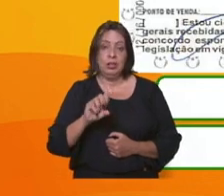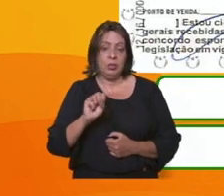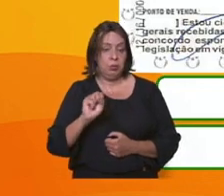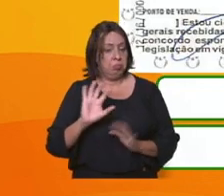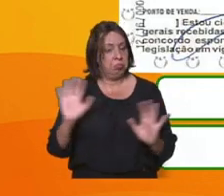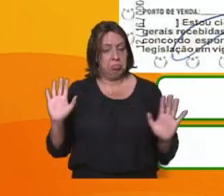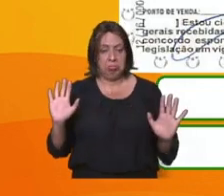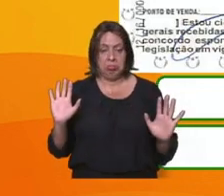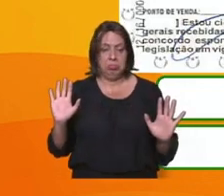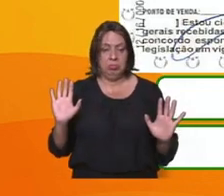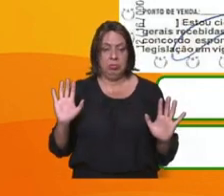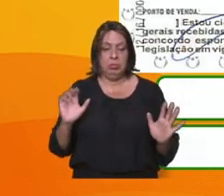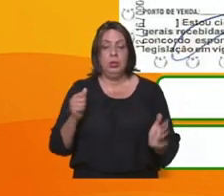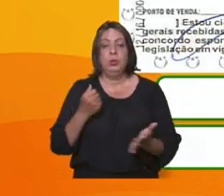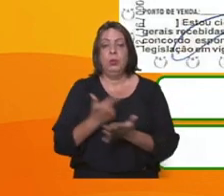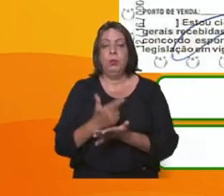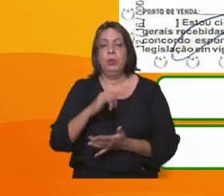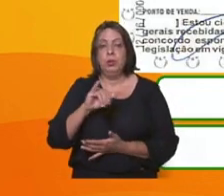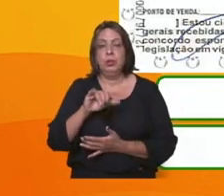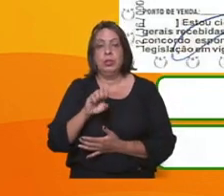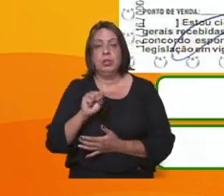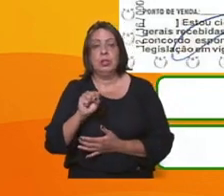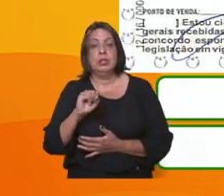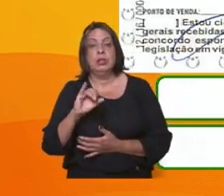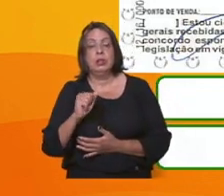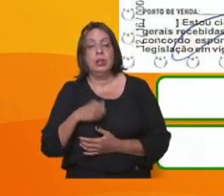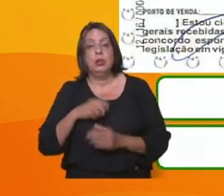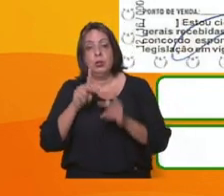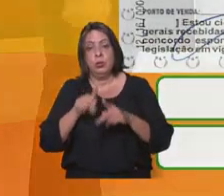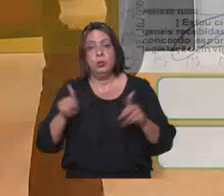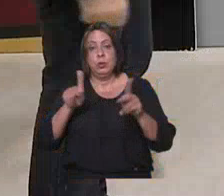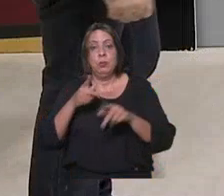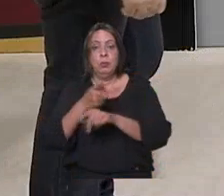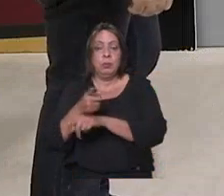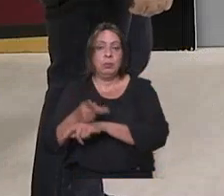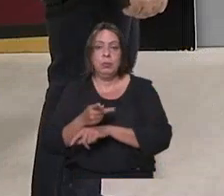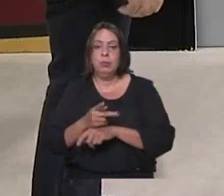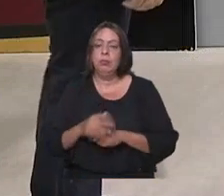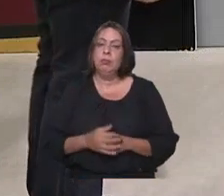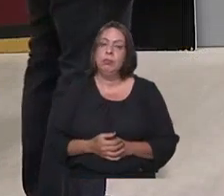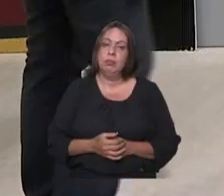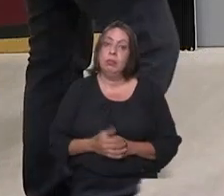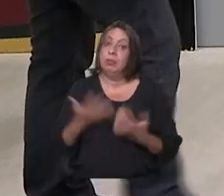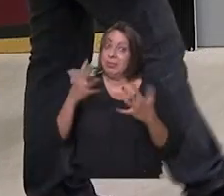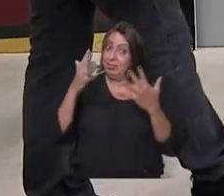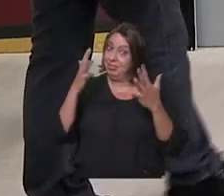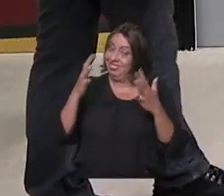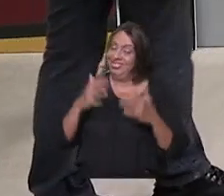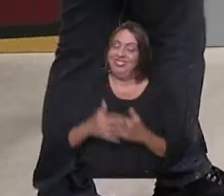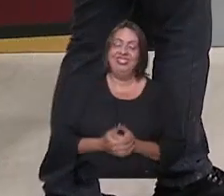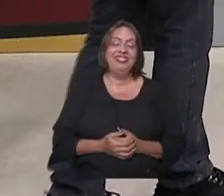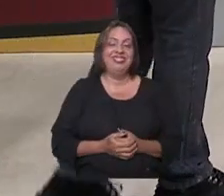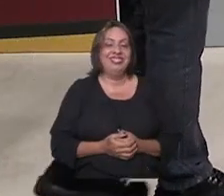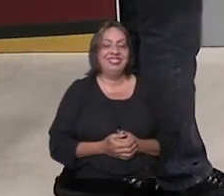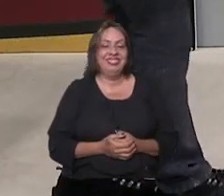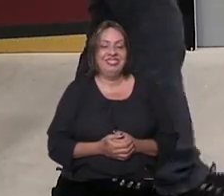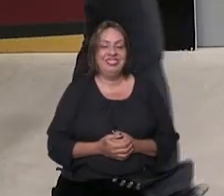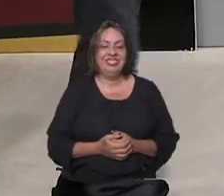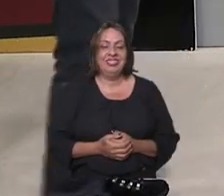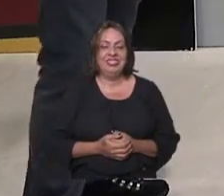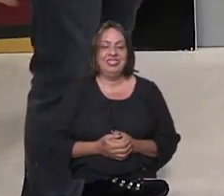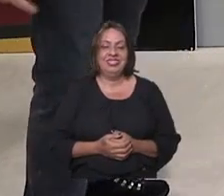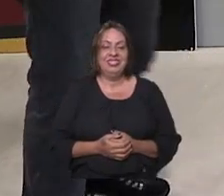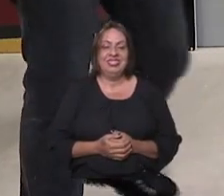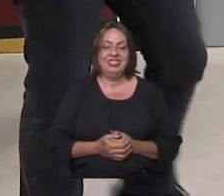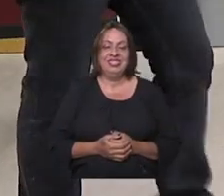J. Carlos apenas, né? Ele adquiriu com a Jéssica no Shopping Prêmio e levou R$500, Jaque. Menino, parabéns, viu? Olha só, vamos saber